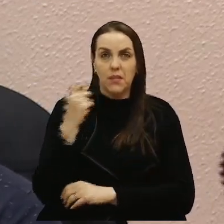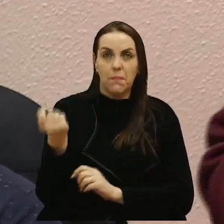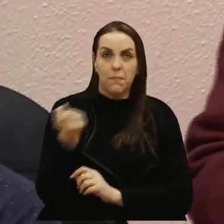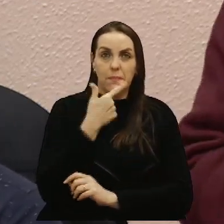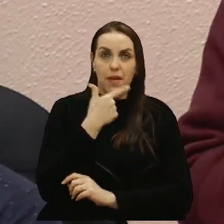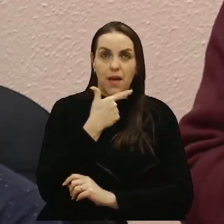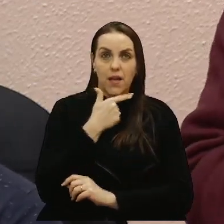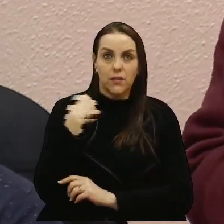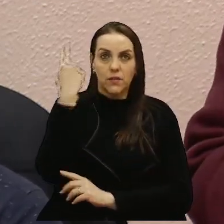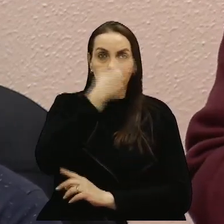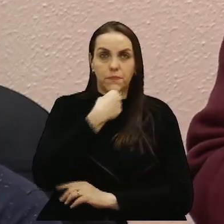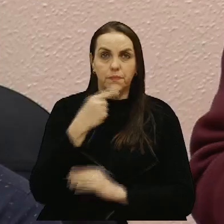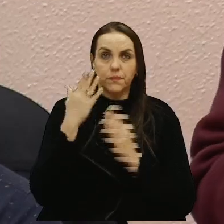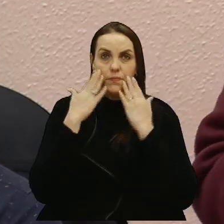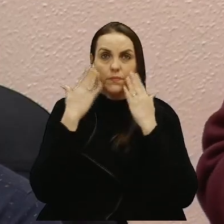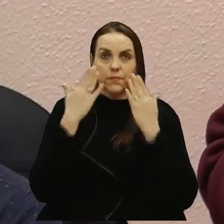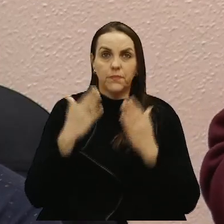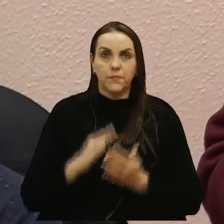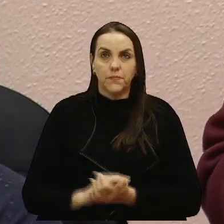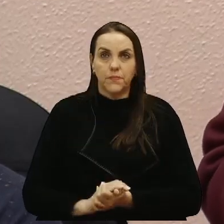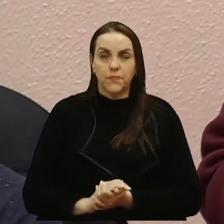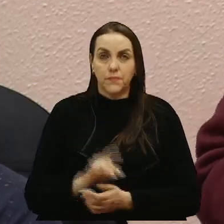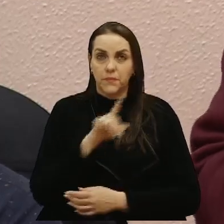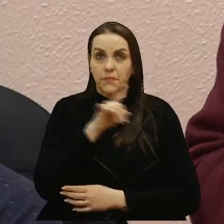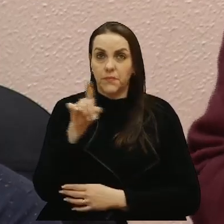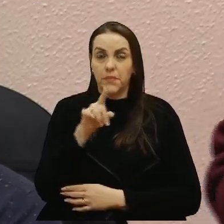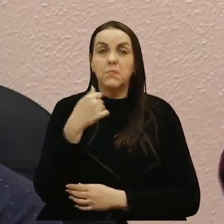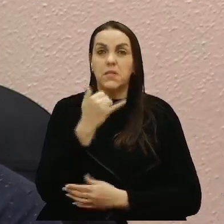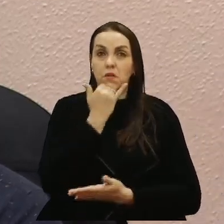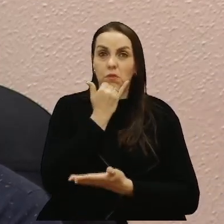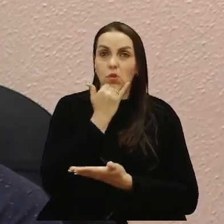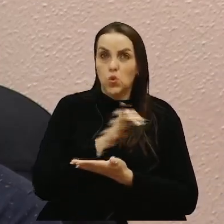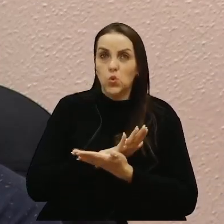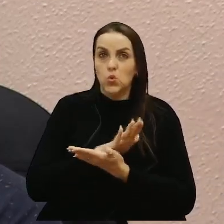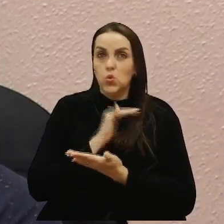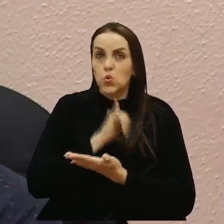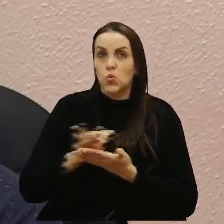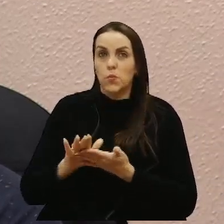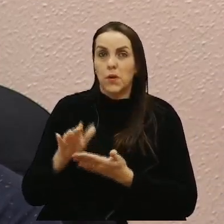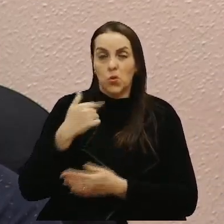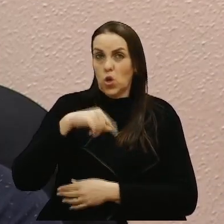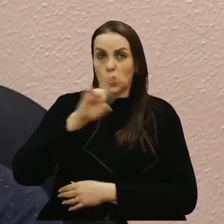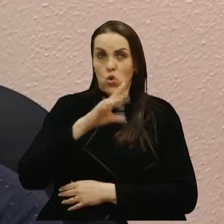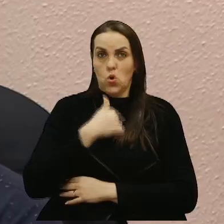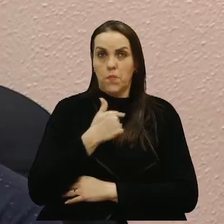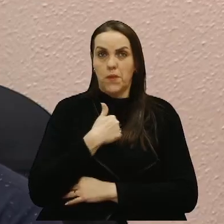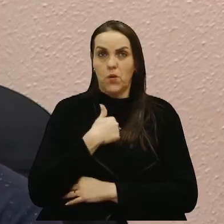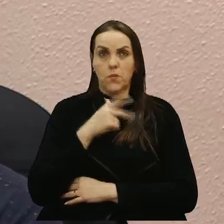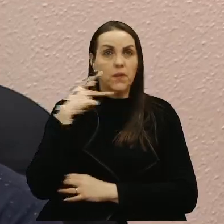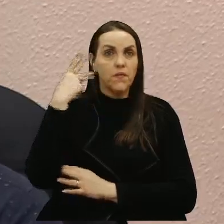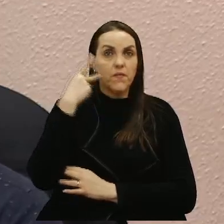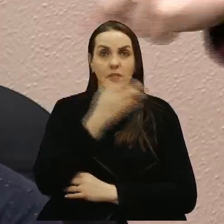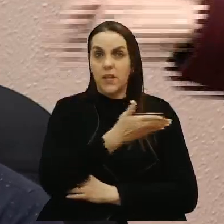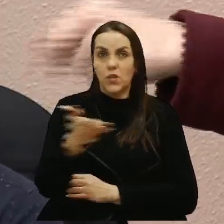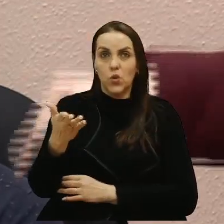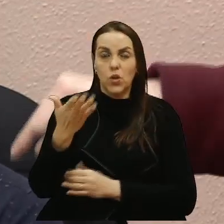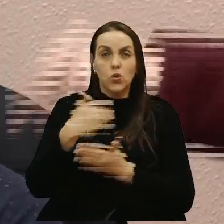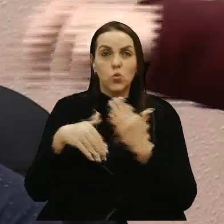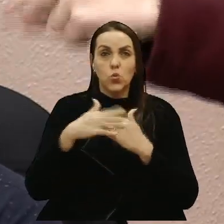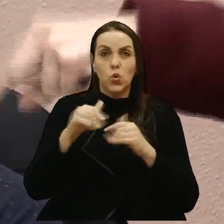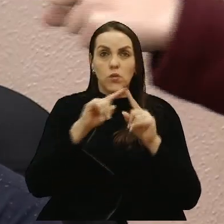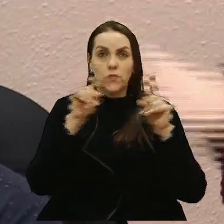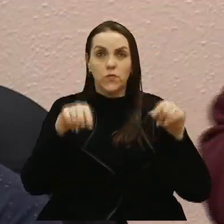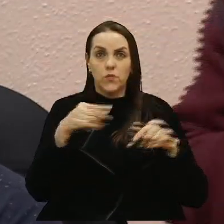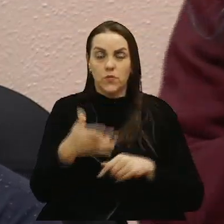cara. O senhor deveria se redimir, vereador Caleb, não comigo, com as vereadoras, com todas as